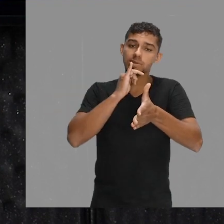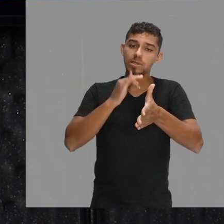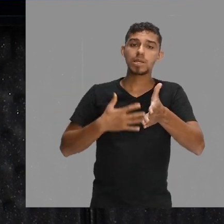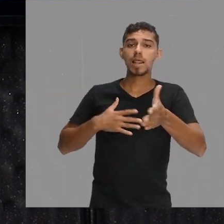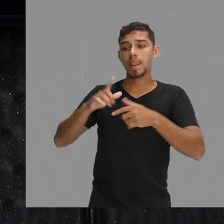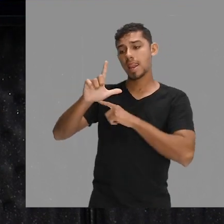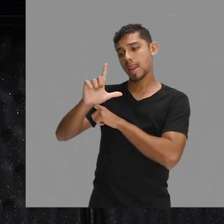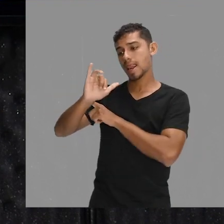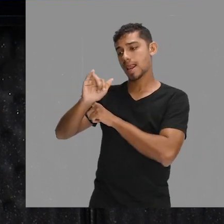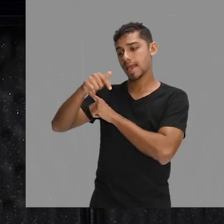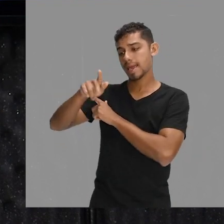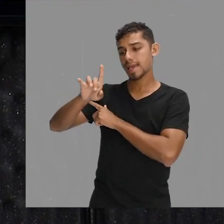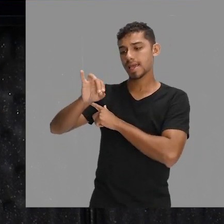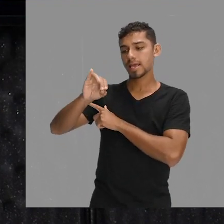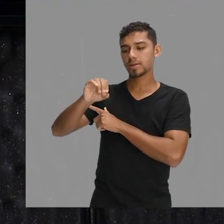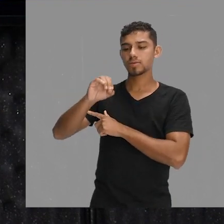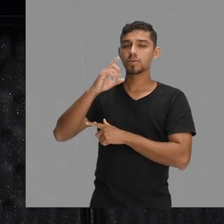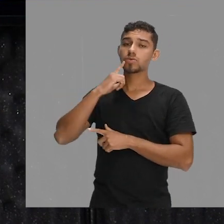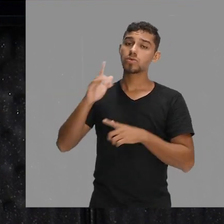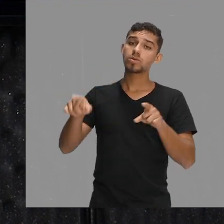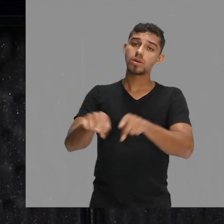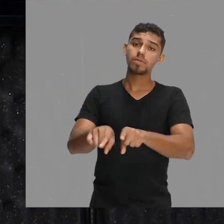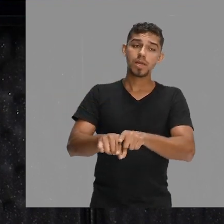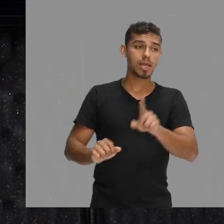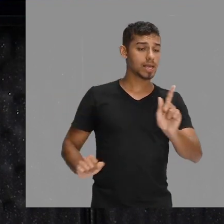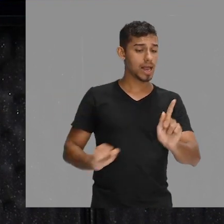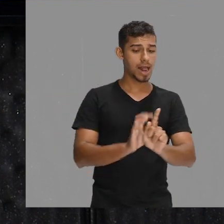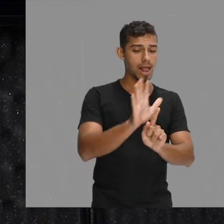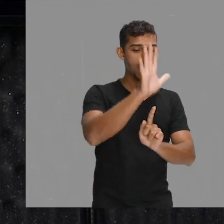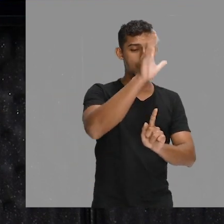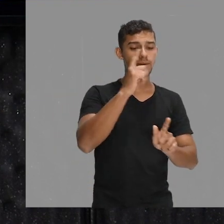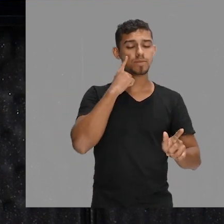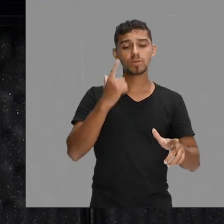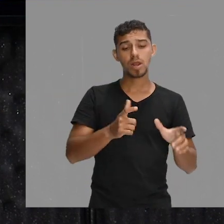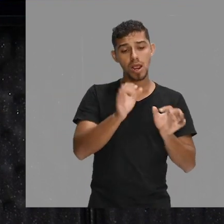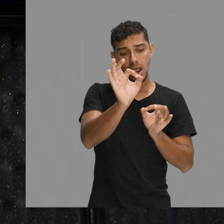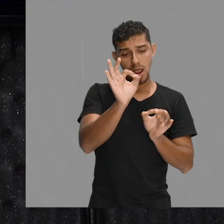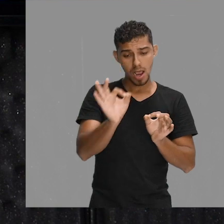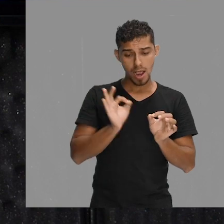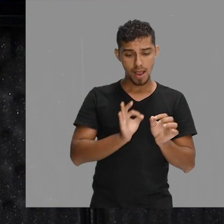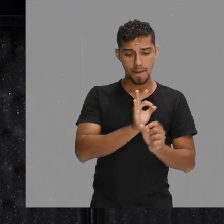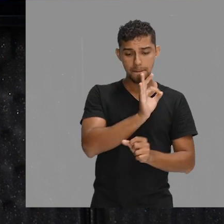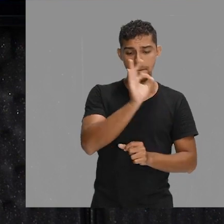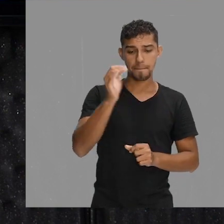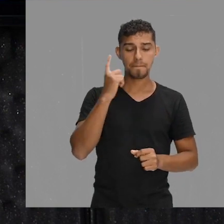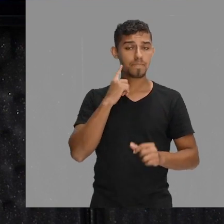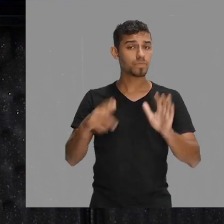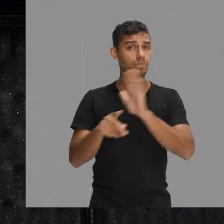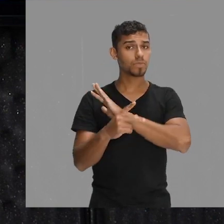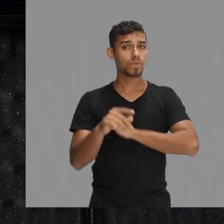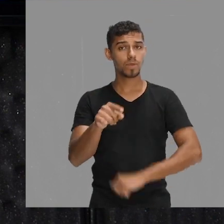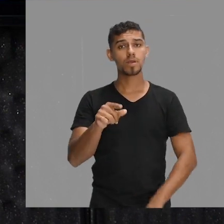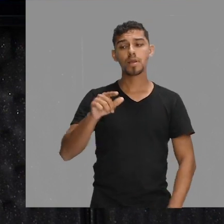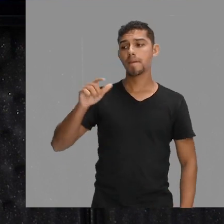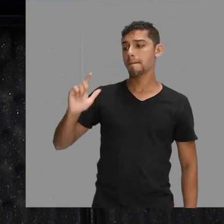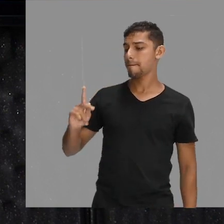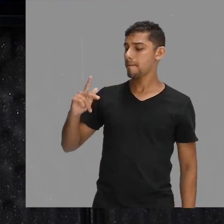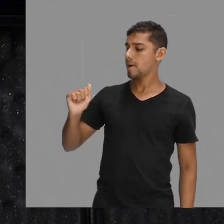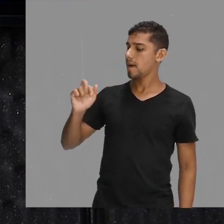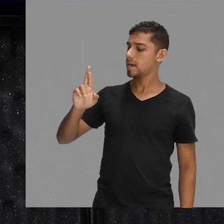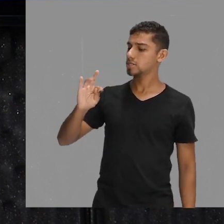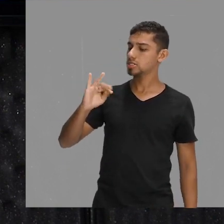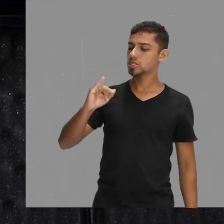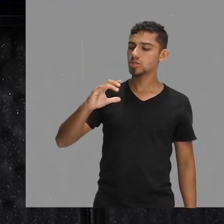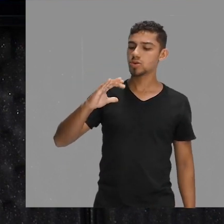estado líquido e o estado gasoso. Então, essas partículas do soluto não